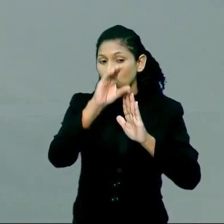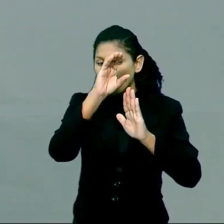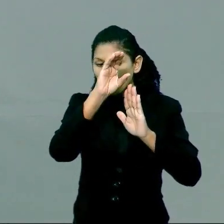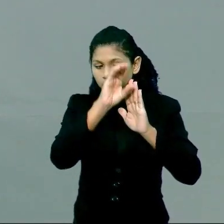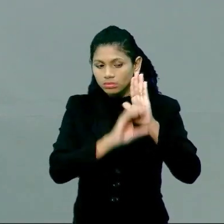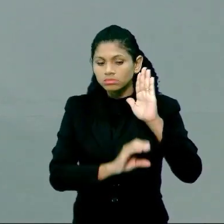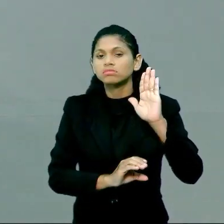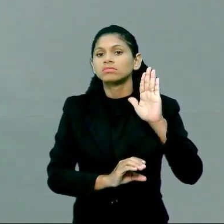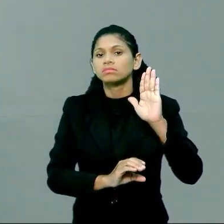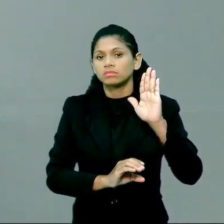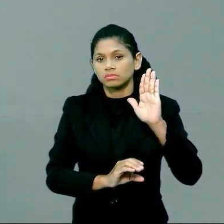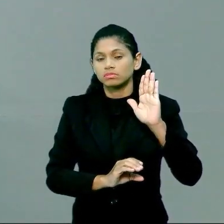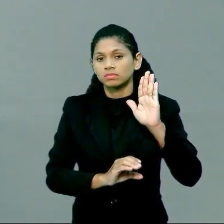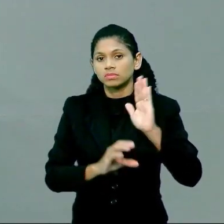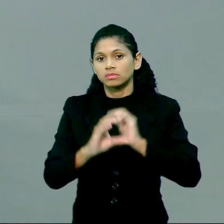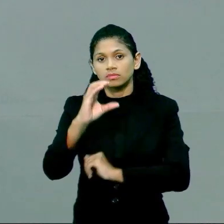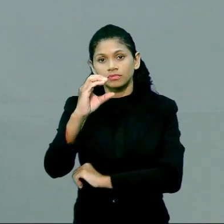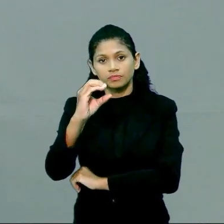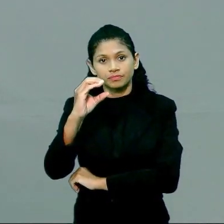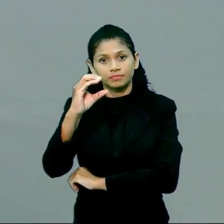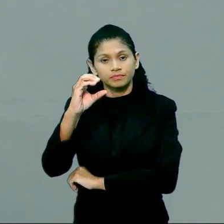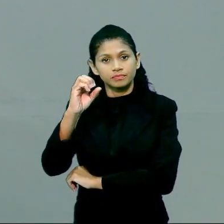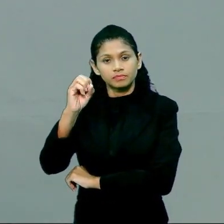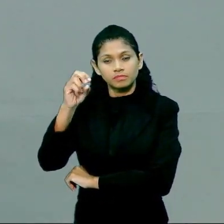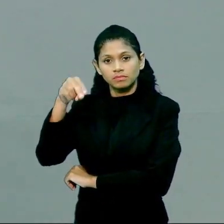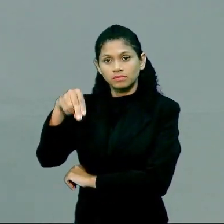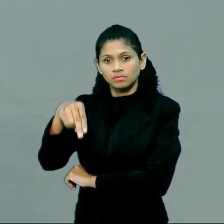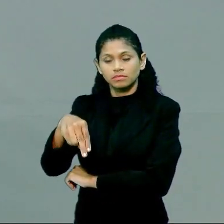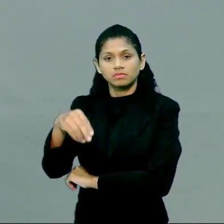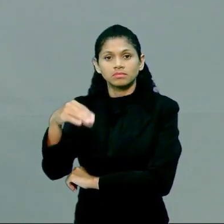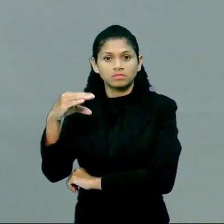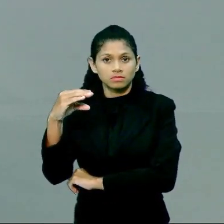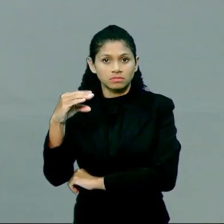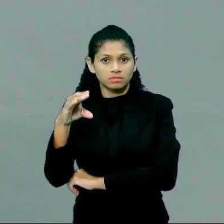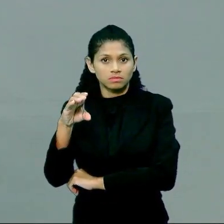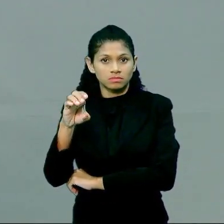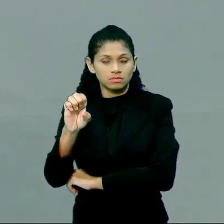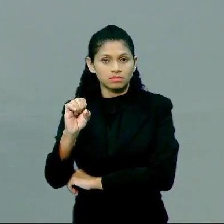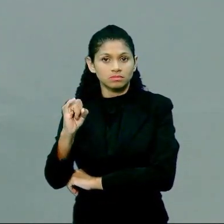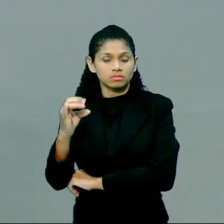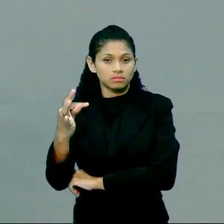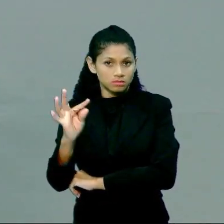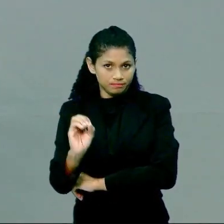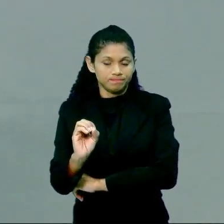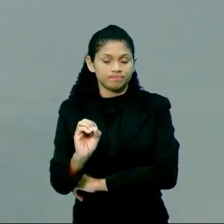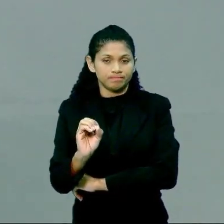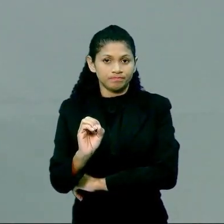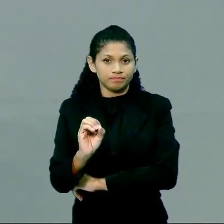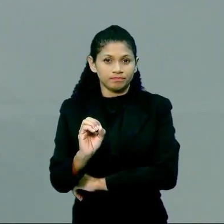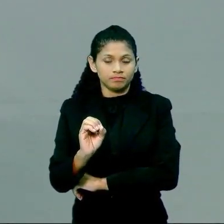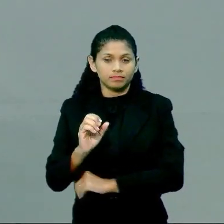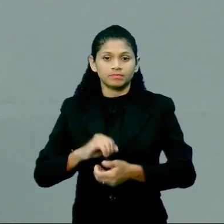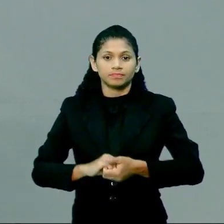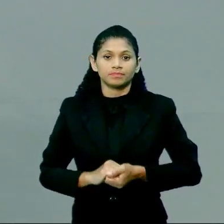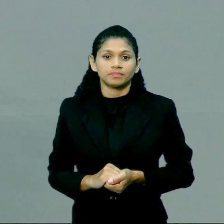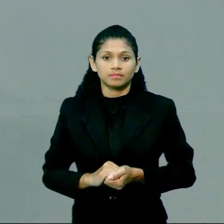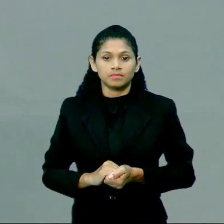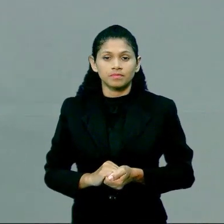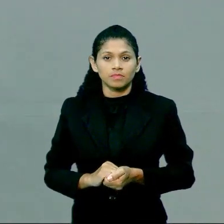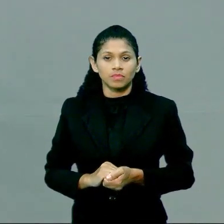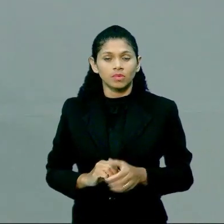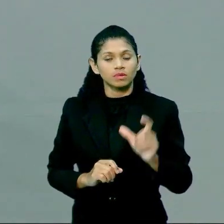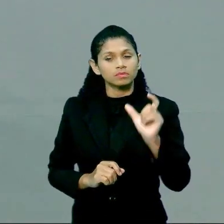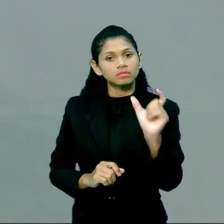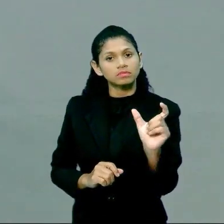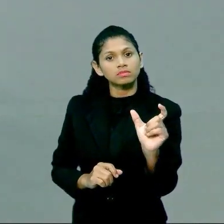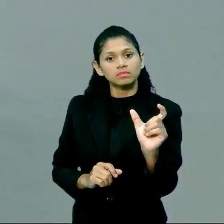É o chamado Ctrl+C, Ctrl+V. Ou seja, ela mantém, você pega a palavra, troca.